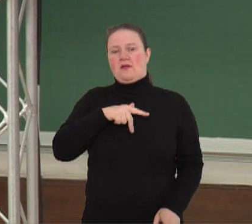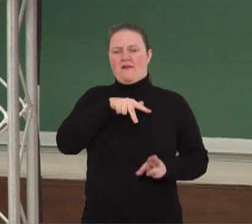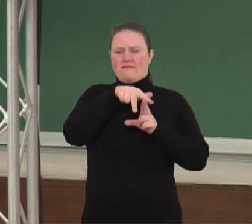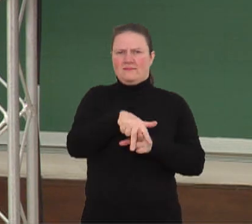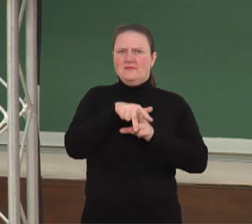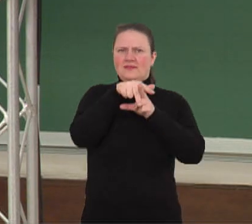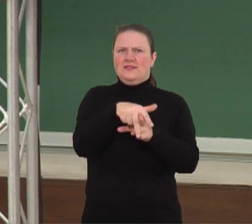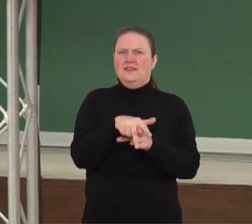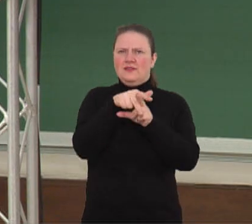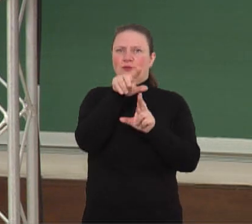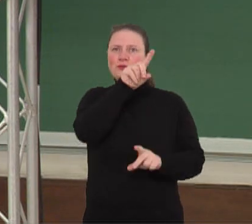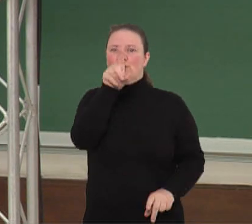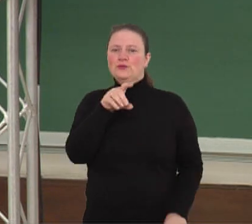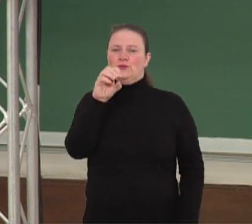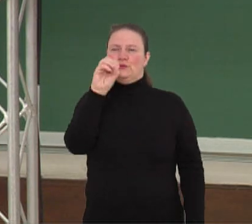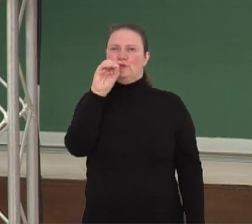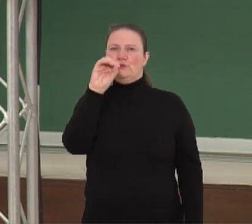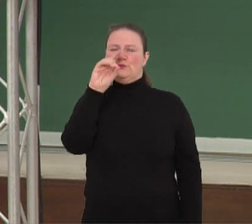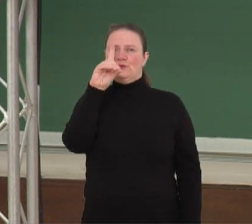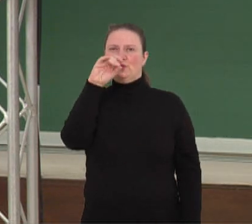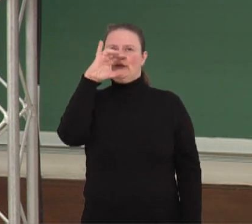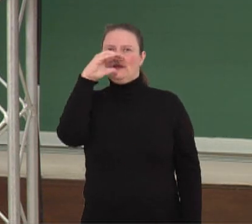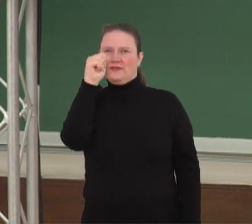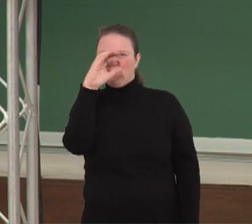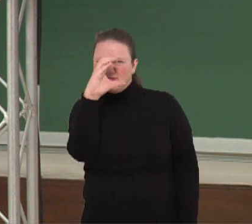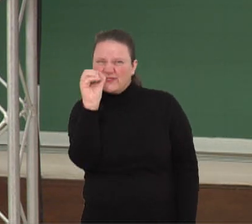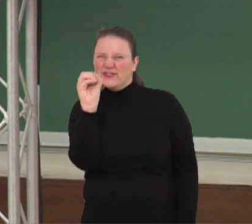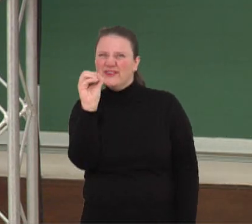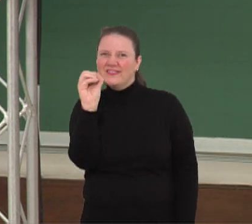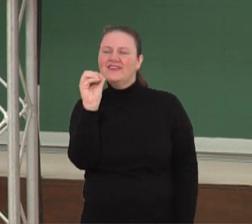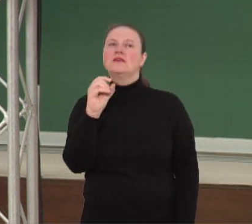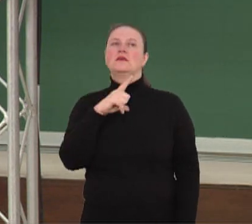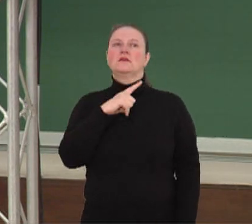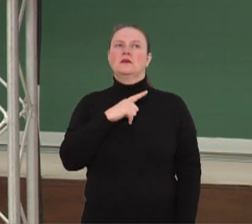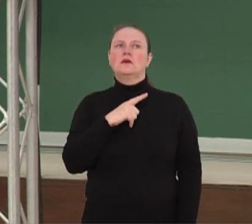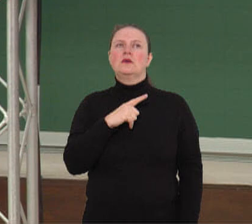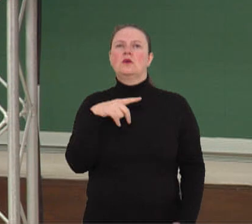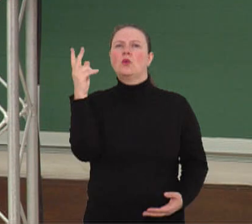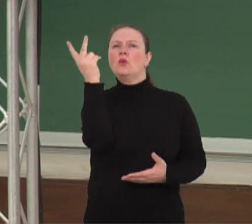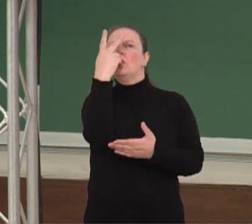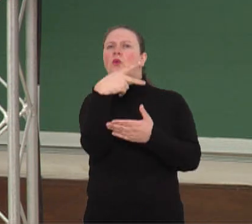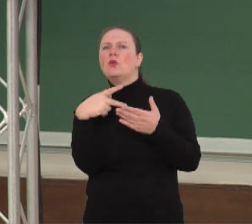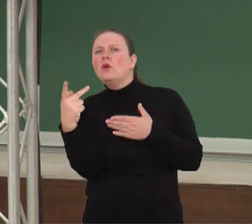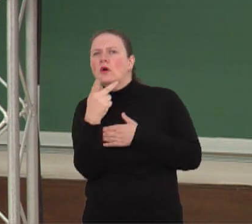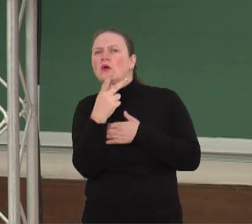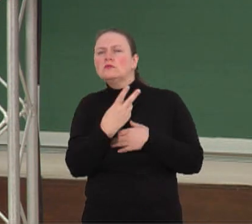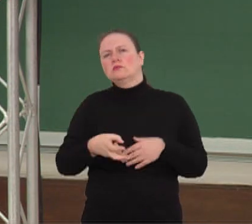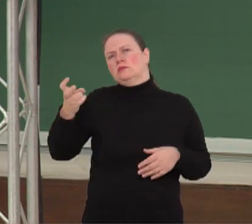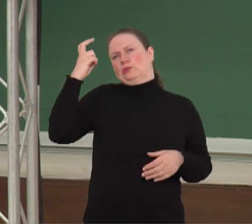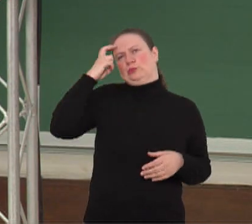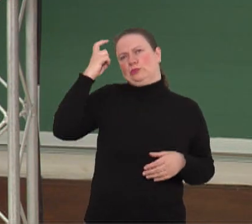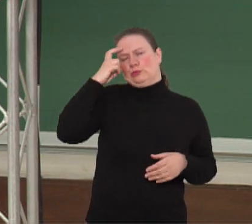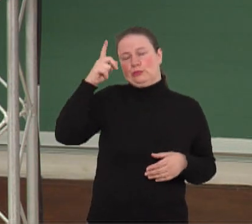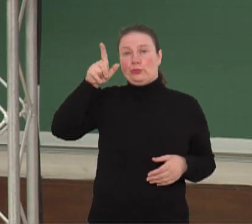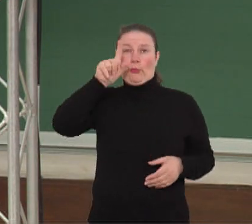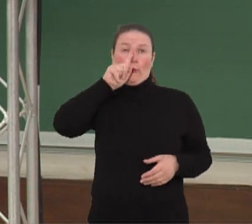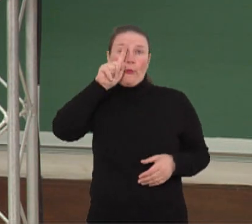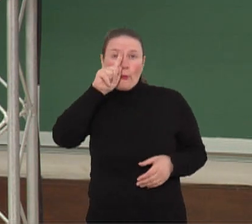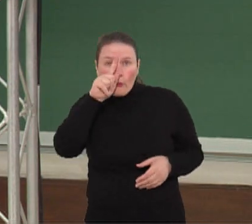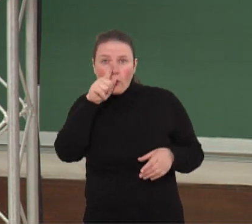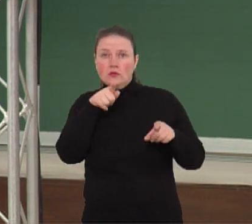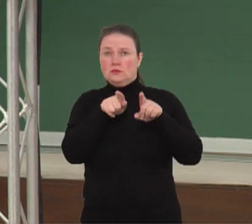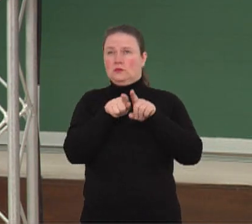Zodíaco. Ele não tem uma astronomia, quase nada, ele tem ali um pouco da cultura astronômica grega, mas